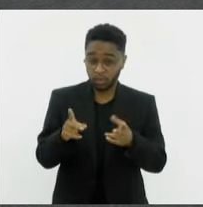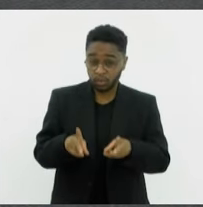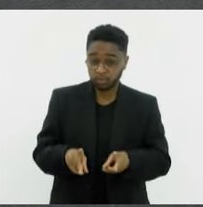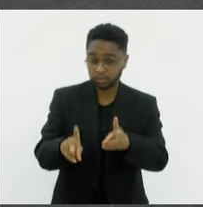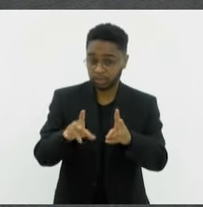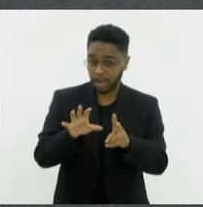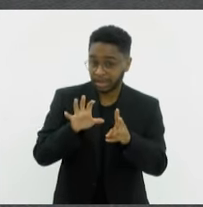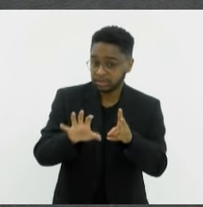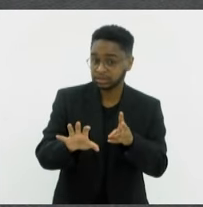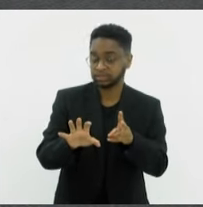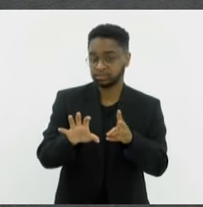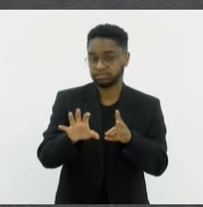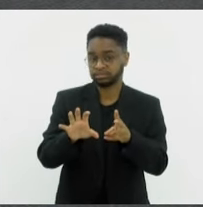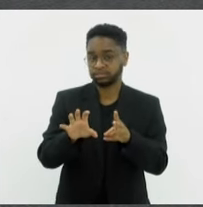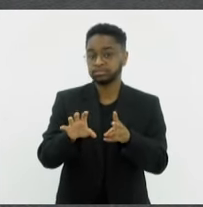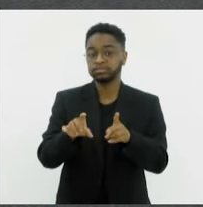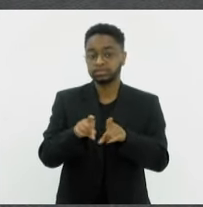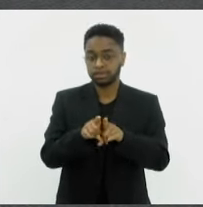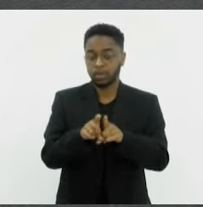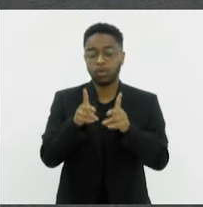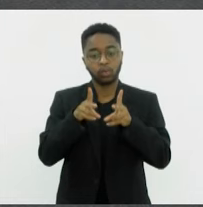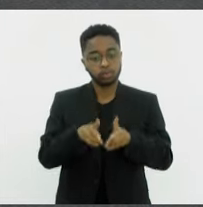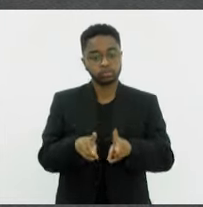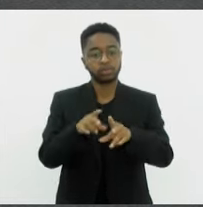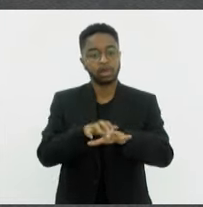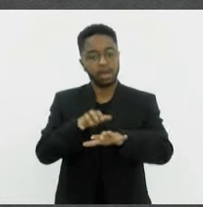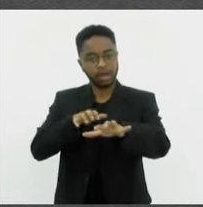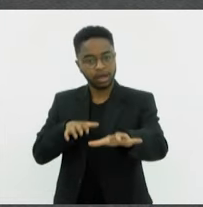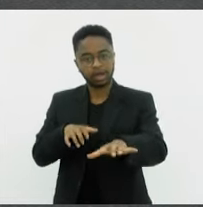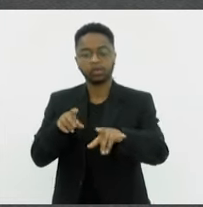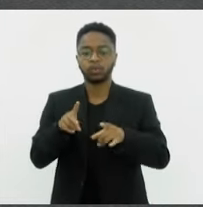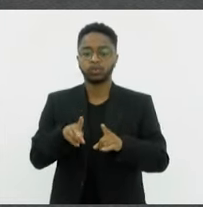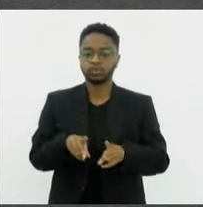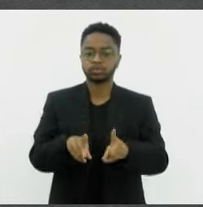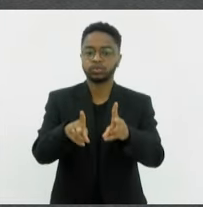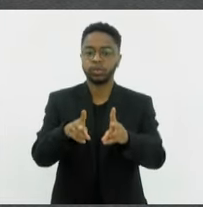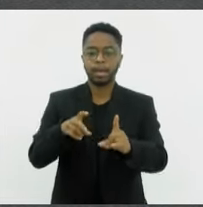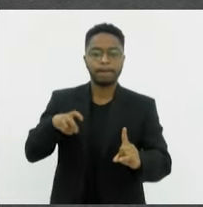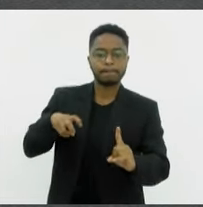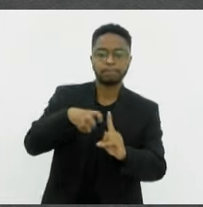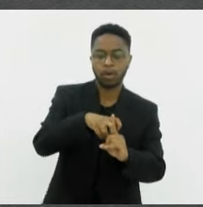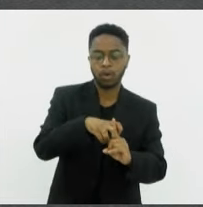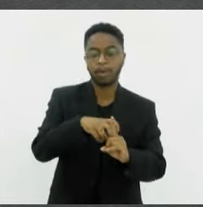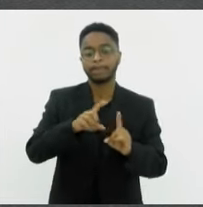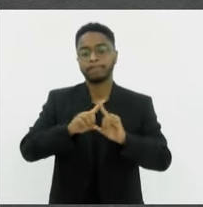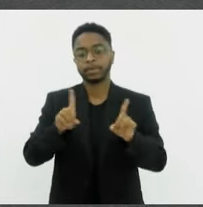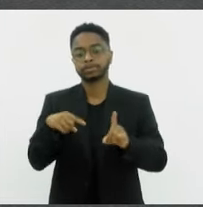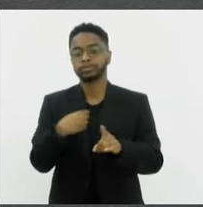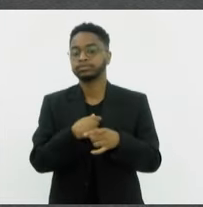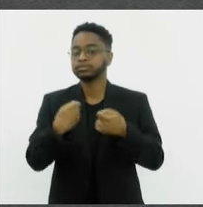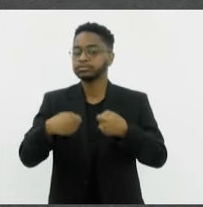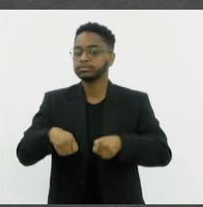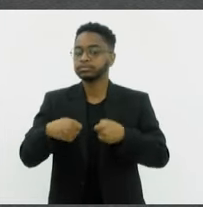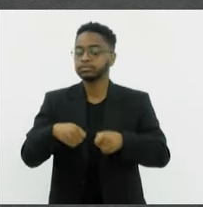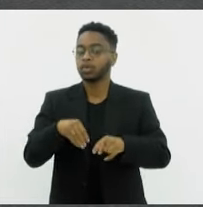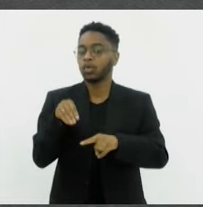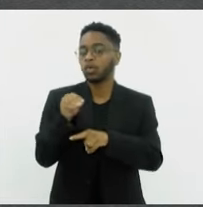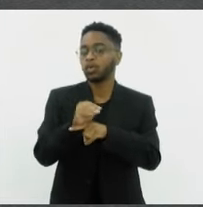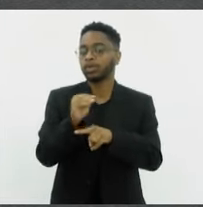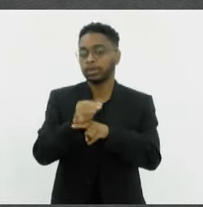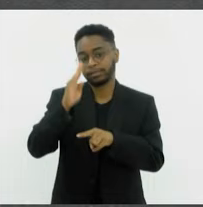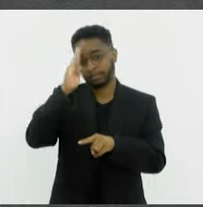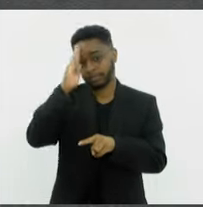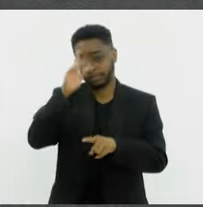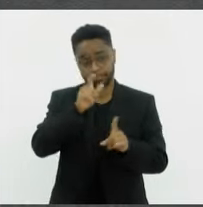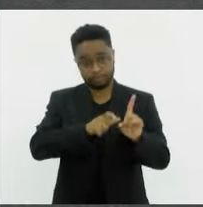foco também de engarrafamento, de atropelamento, nós temos que cuidar especialmente de quem